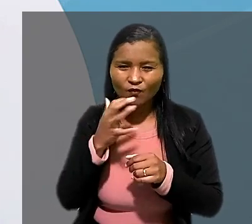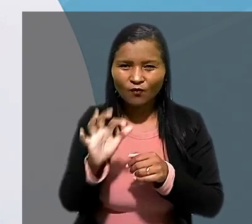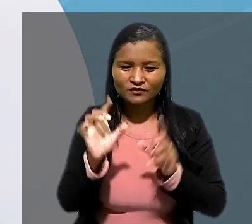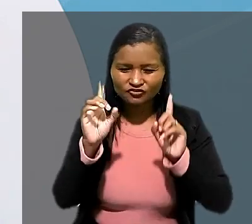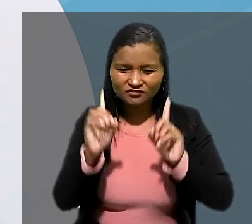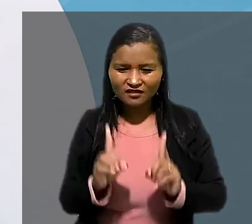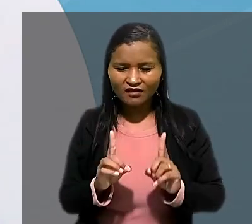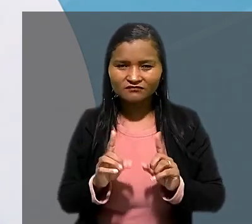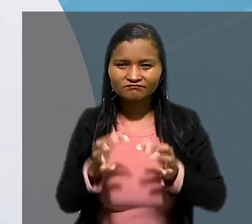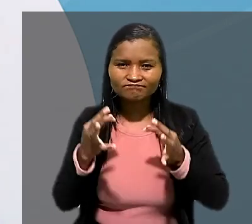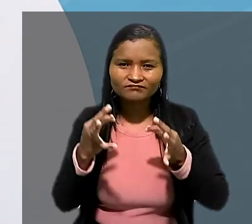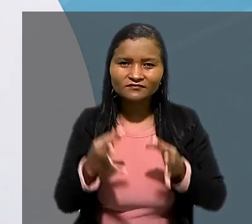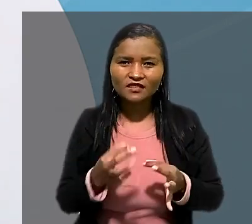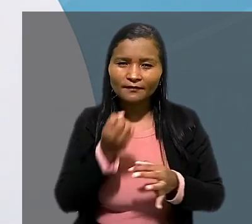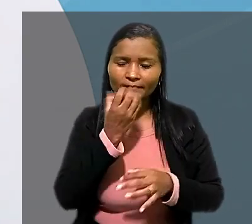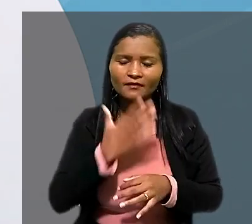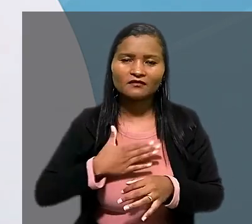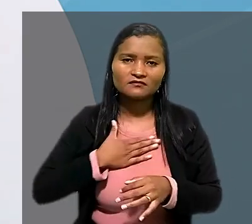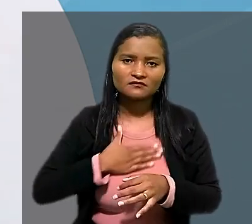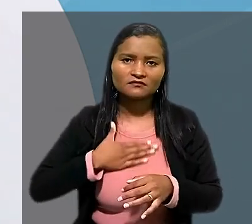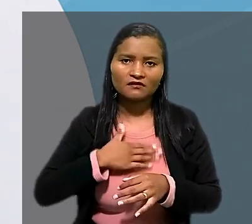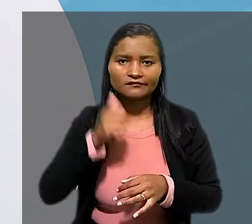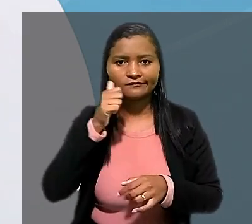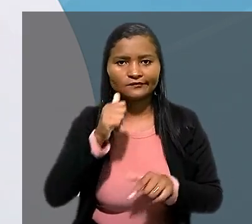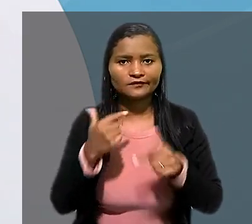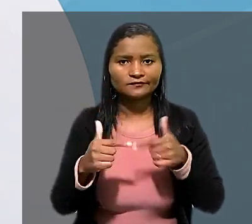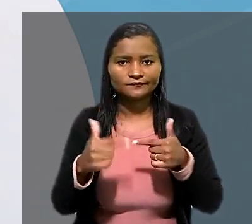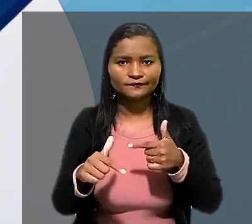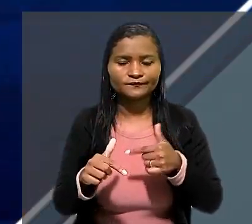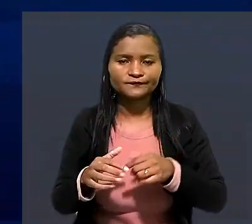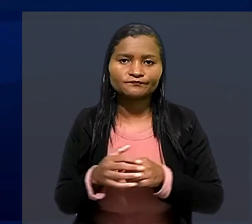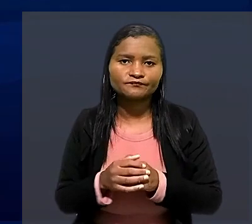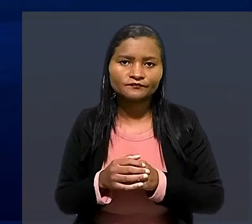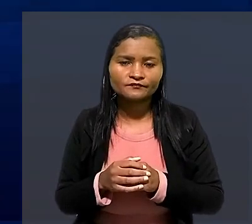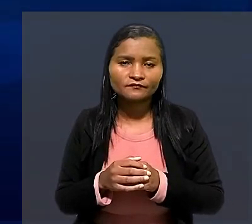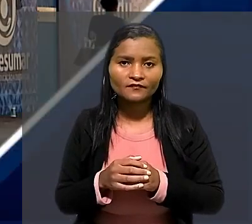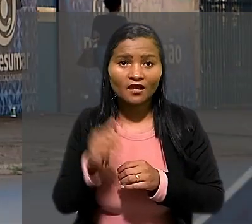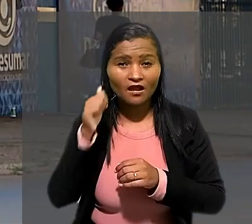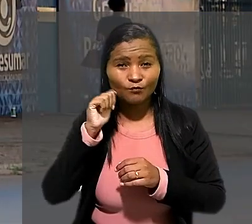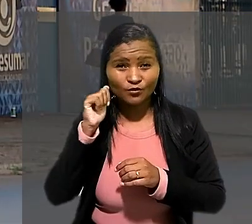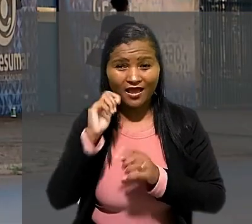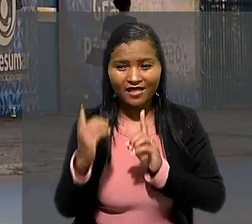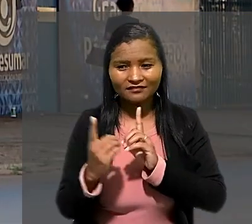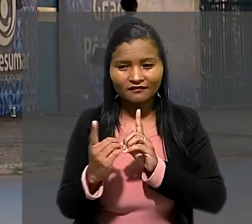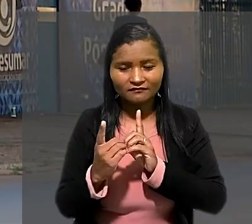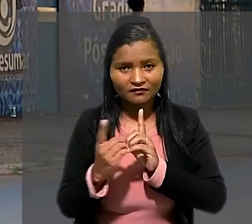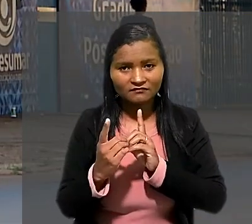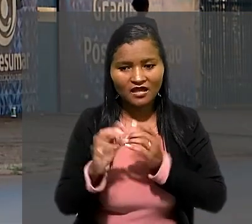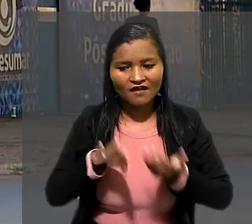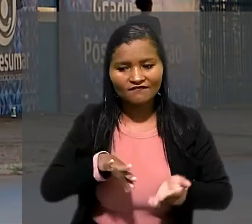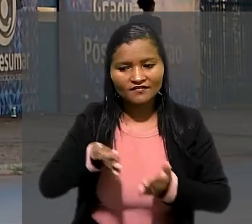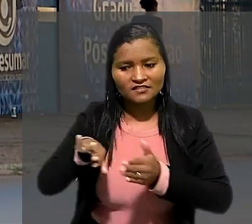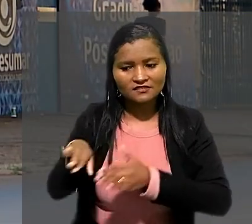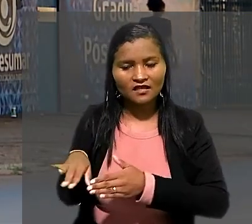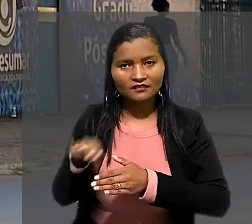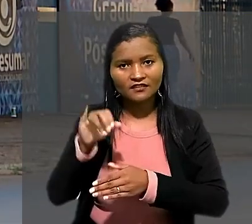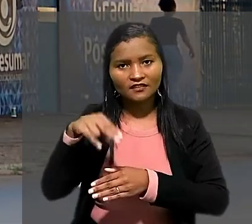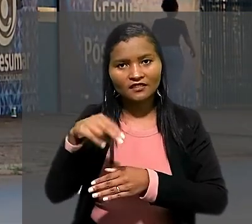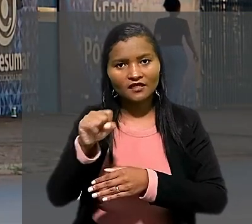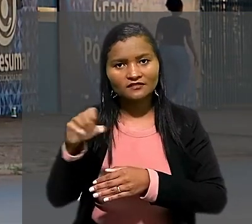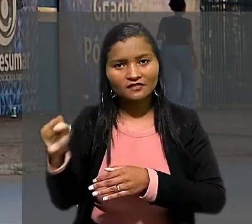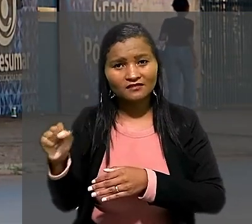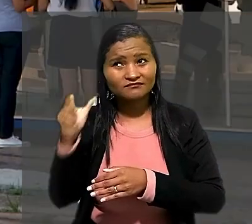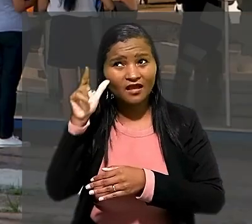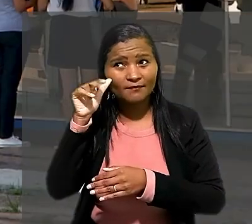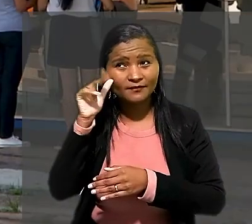dignidade, a integridade e o bem-estar da trabalhadora. A atendente está afastada pelo